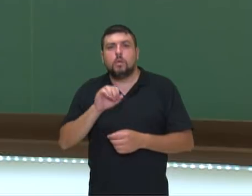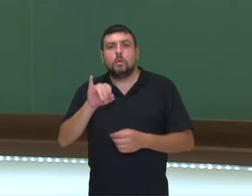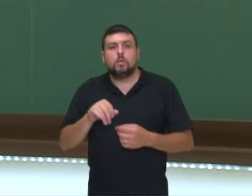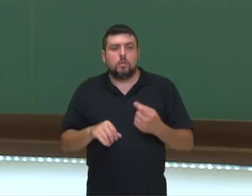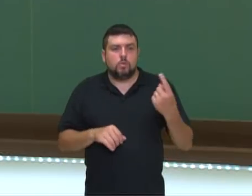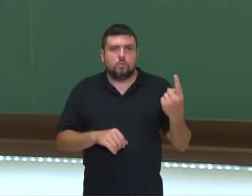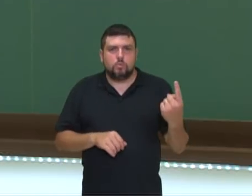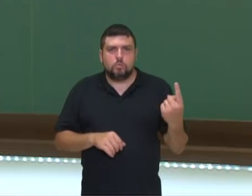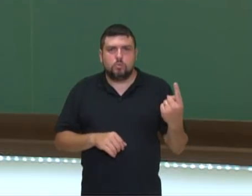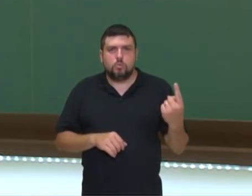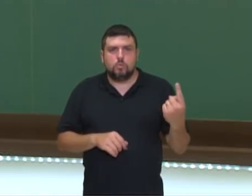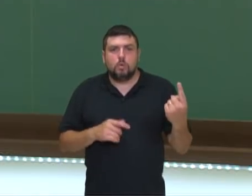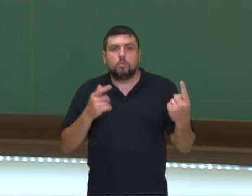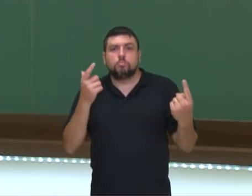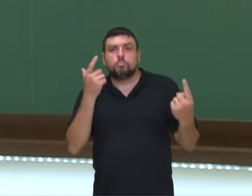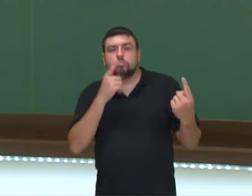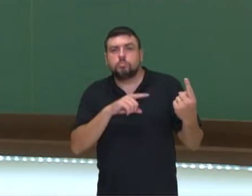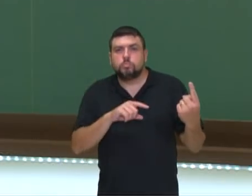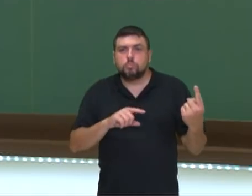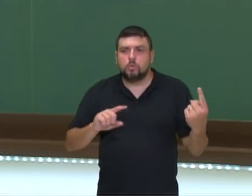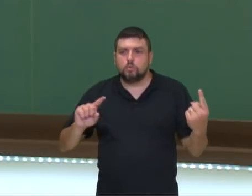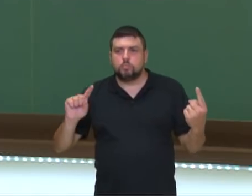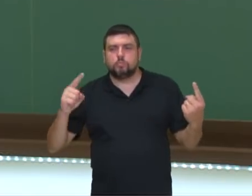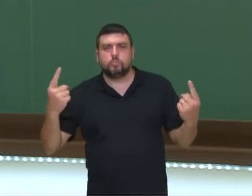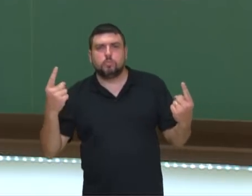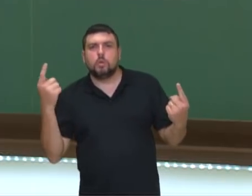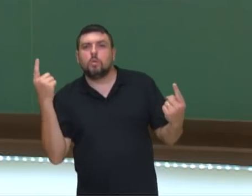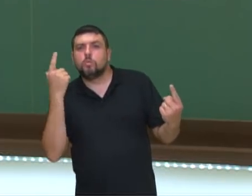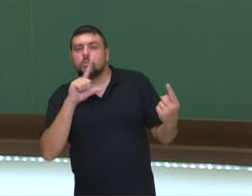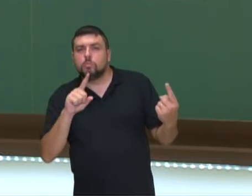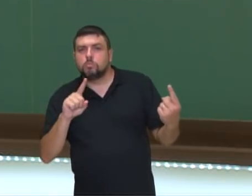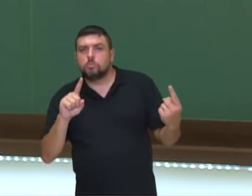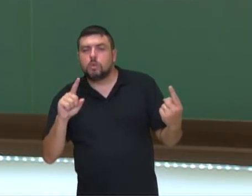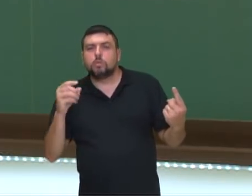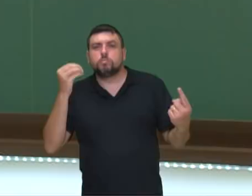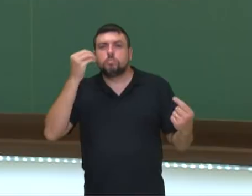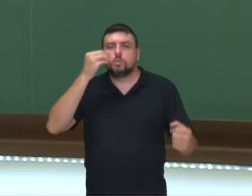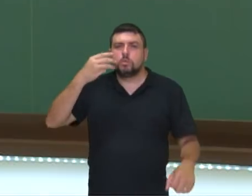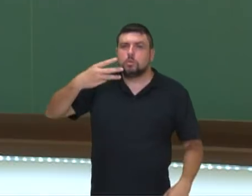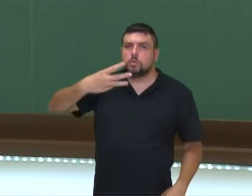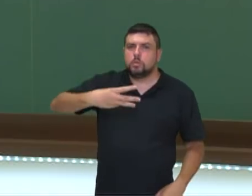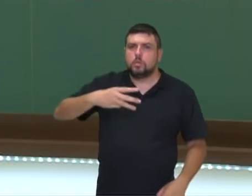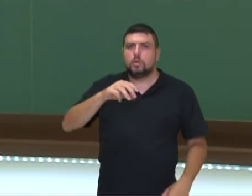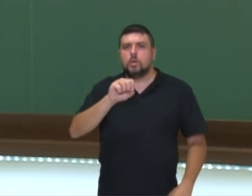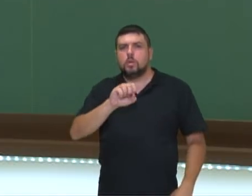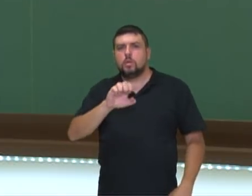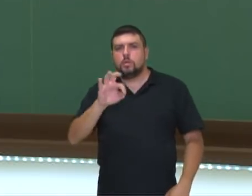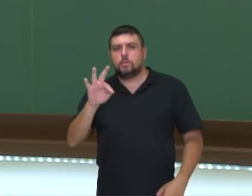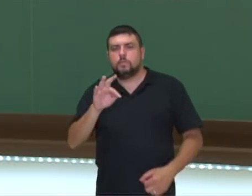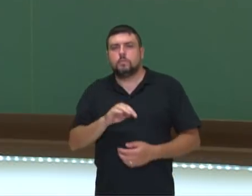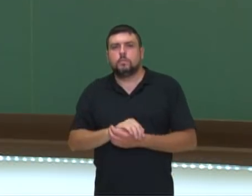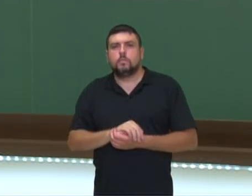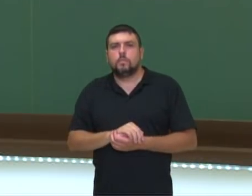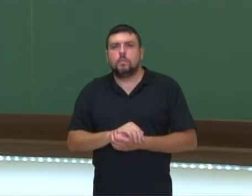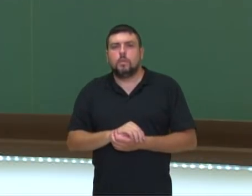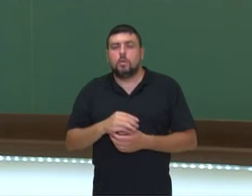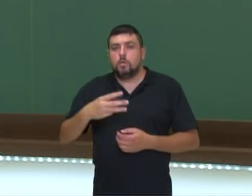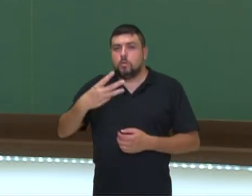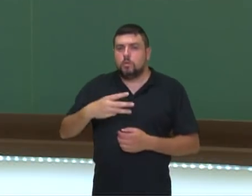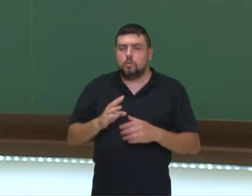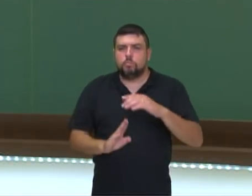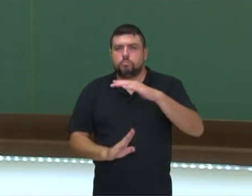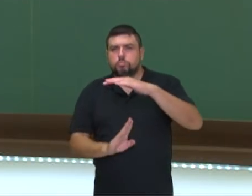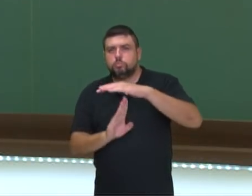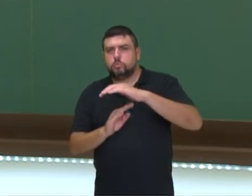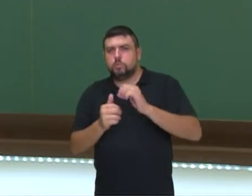e o outro time, a outra dupla, vence o segundo set, é necessário um terceiro set. E esse terceiro set vai somente até 15